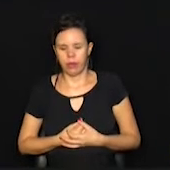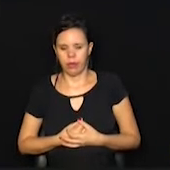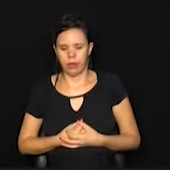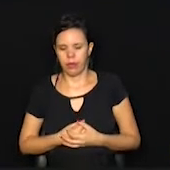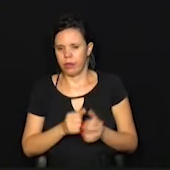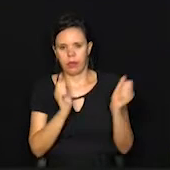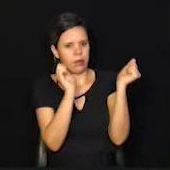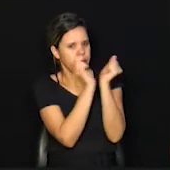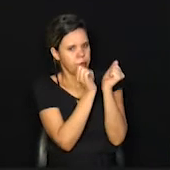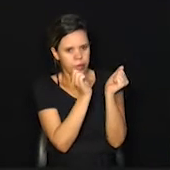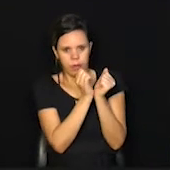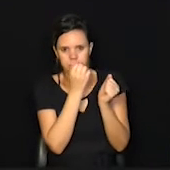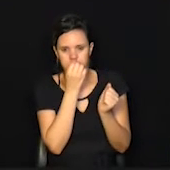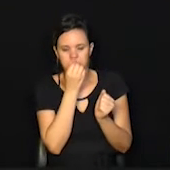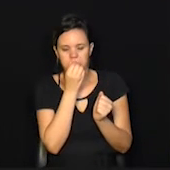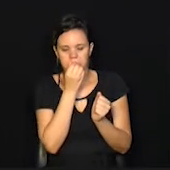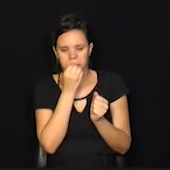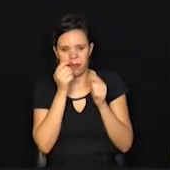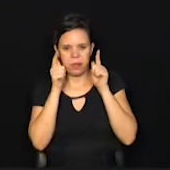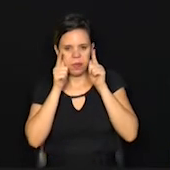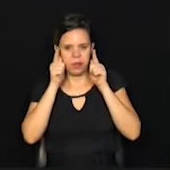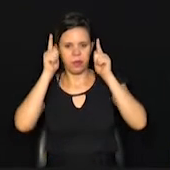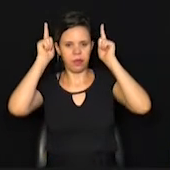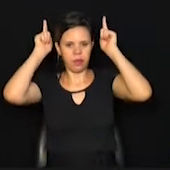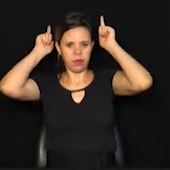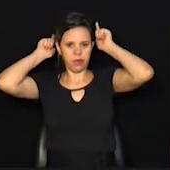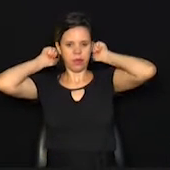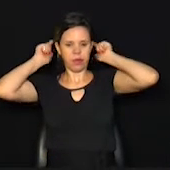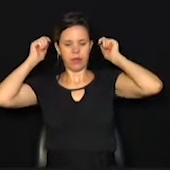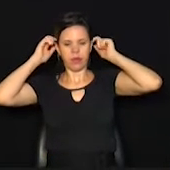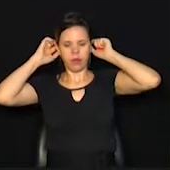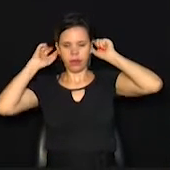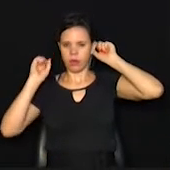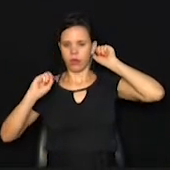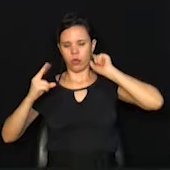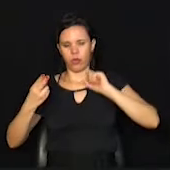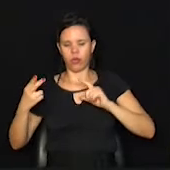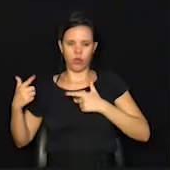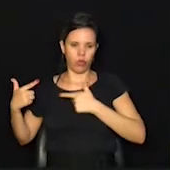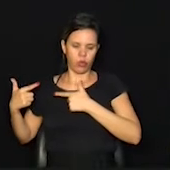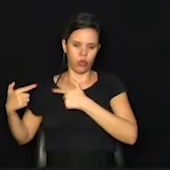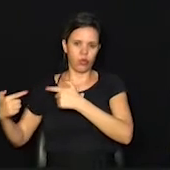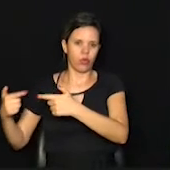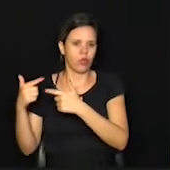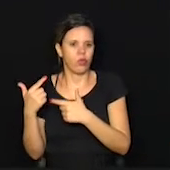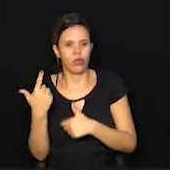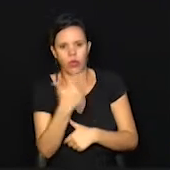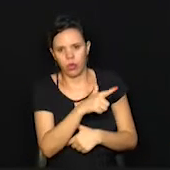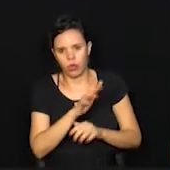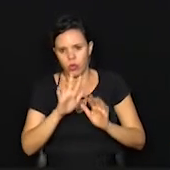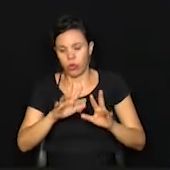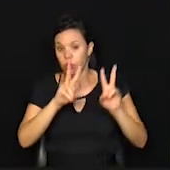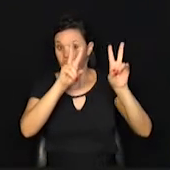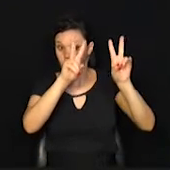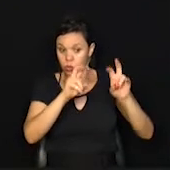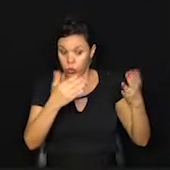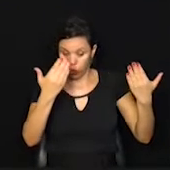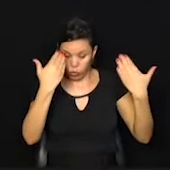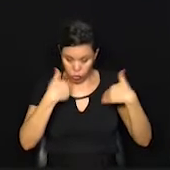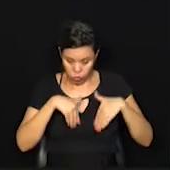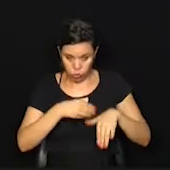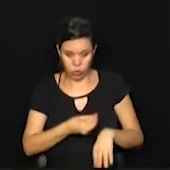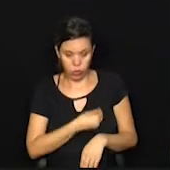escravidão largar Pérsia o da Guerra do Peloponeso o eu tô falando de um tema que me diz